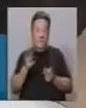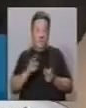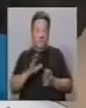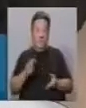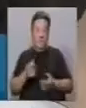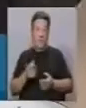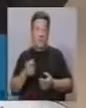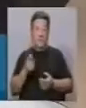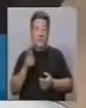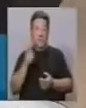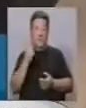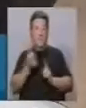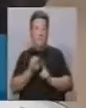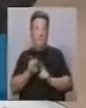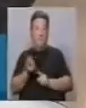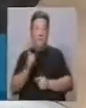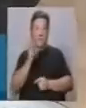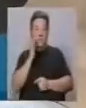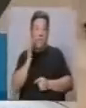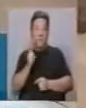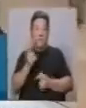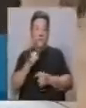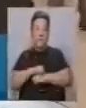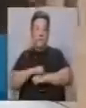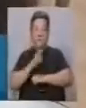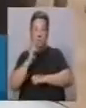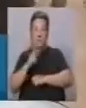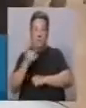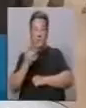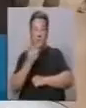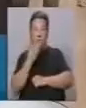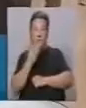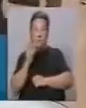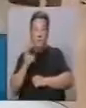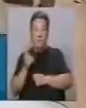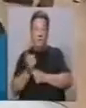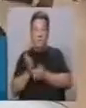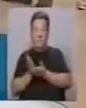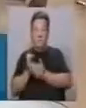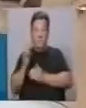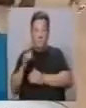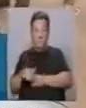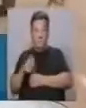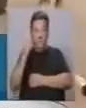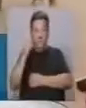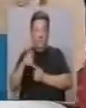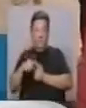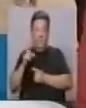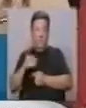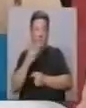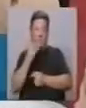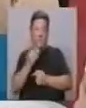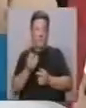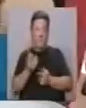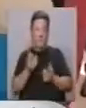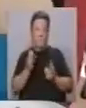é uma feira, uma oportunidade, uma janela para muitos jovens finalistas, também jovens